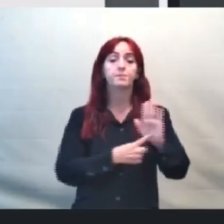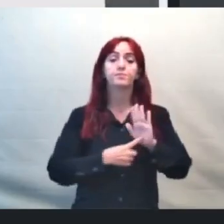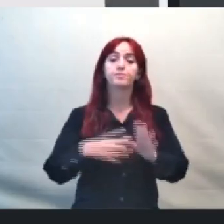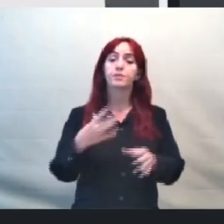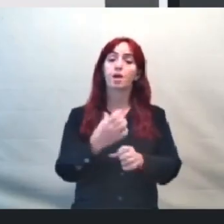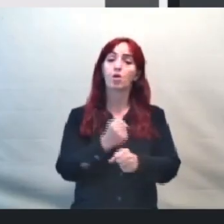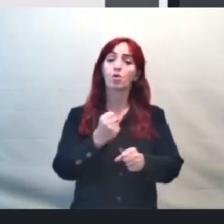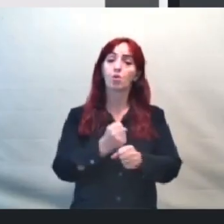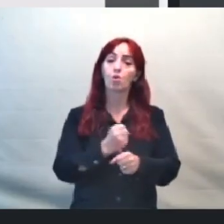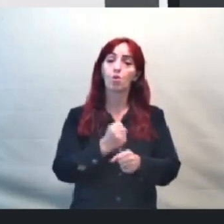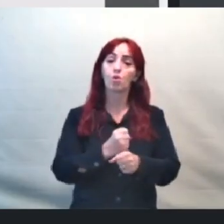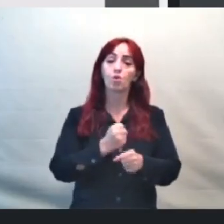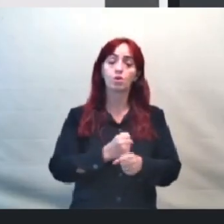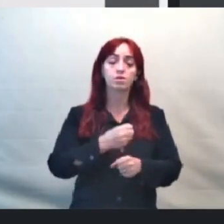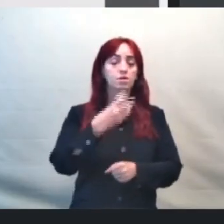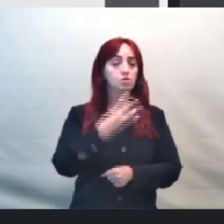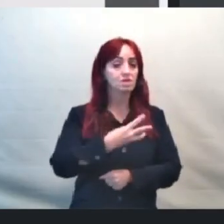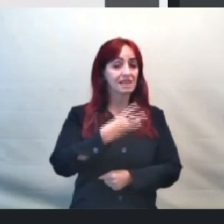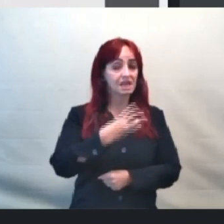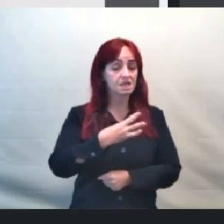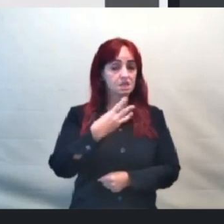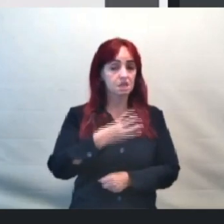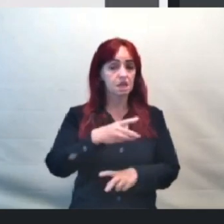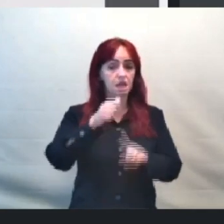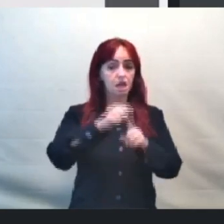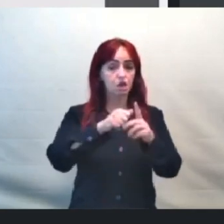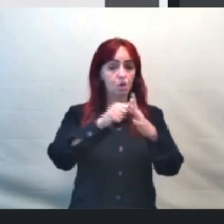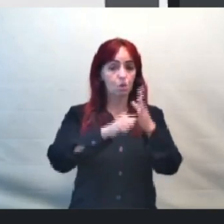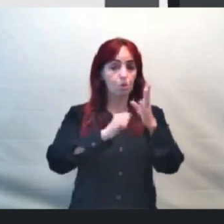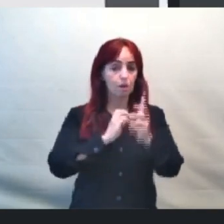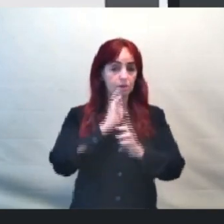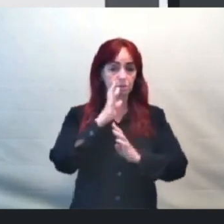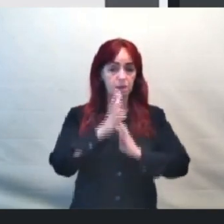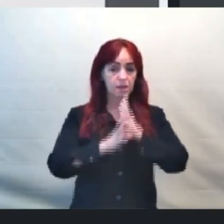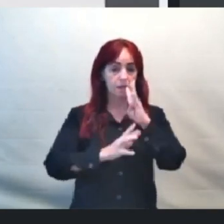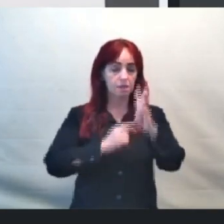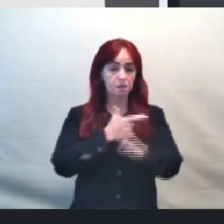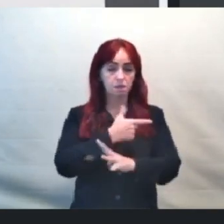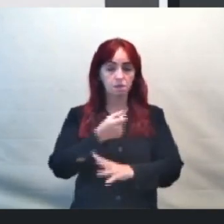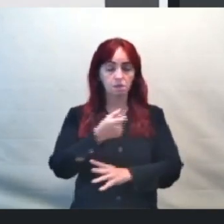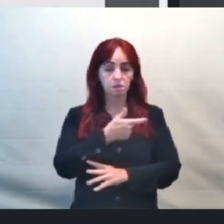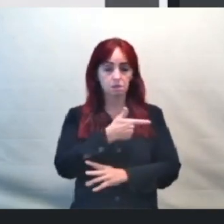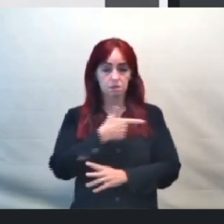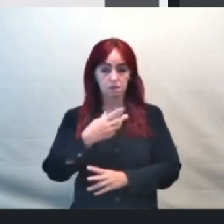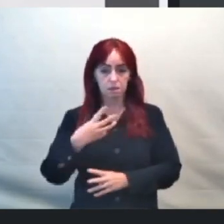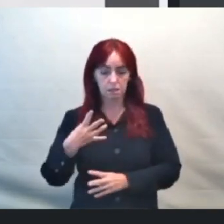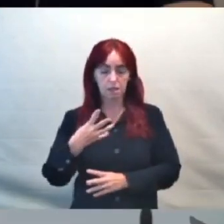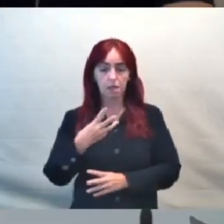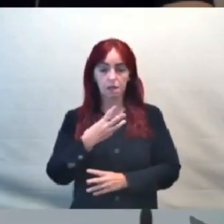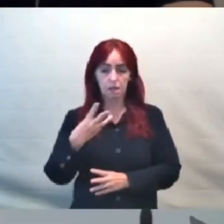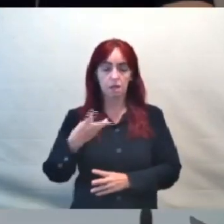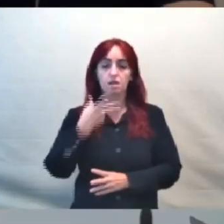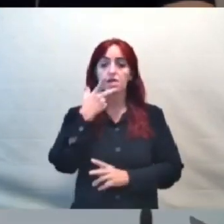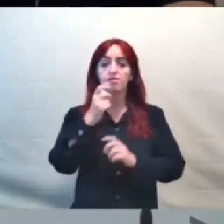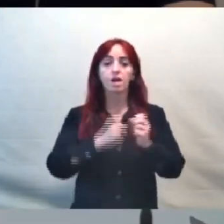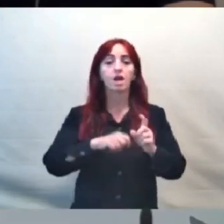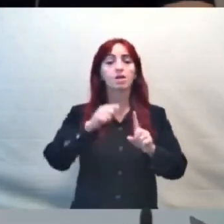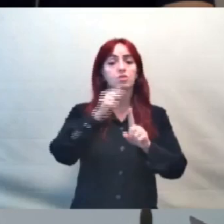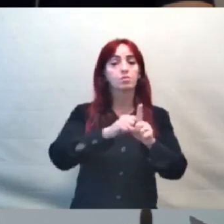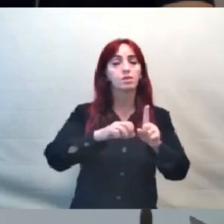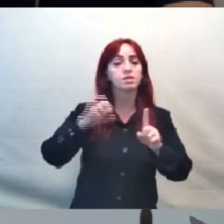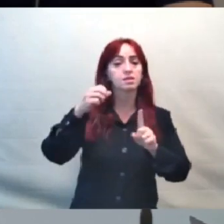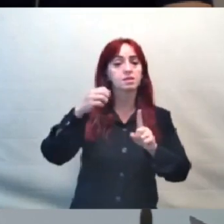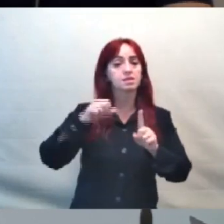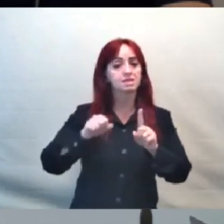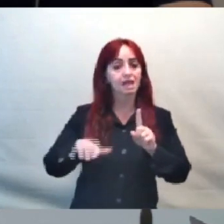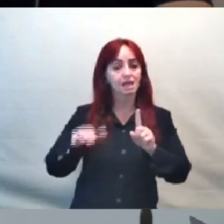Estamos falando aí de setembro, outubro, novembro e dezembro. Agradecer a presença do presidente dessa comissão, da